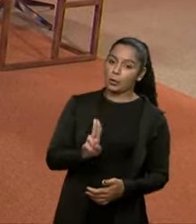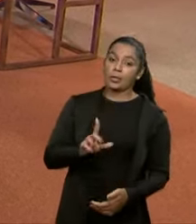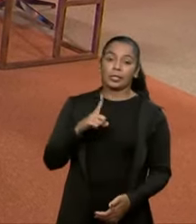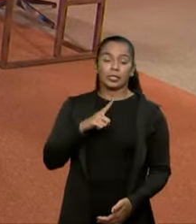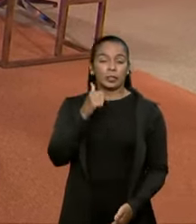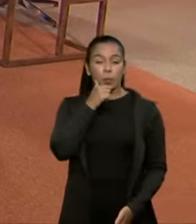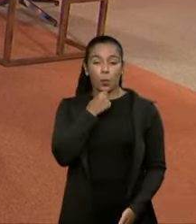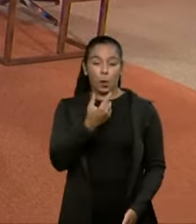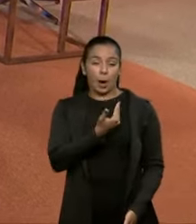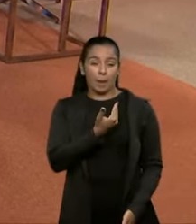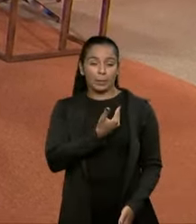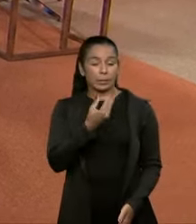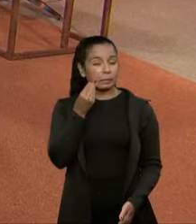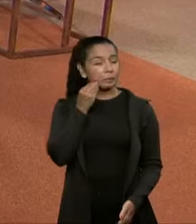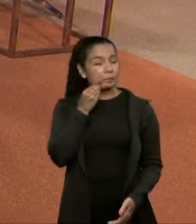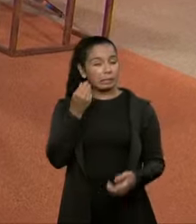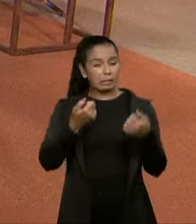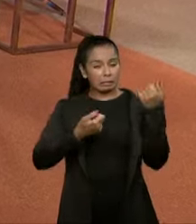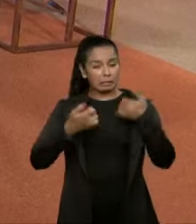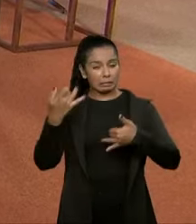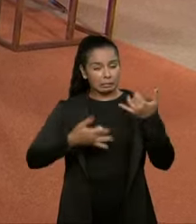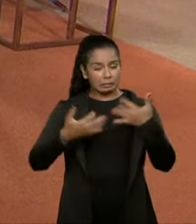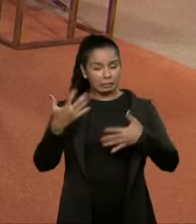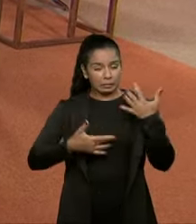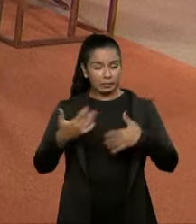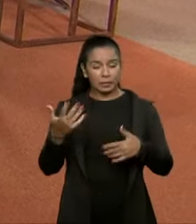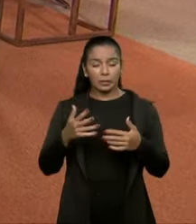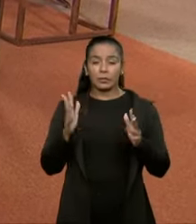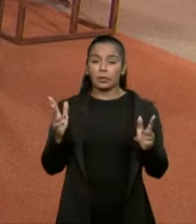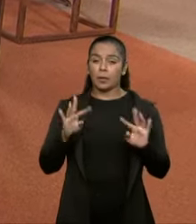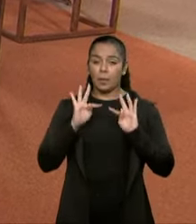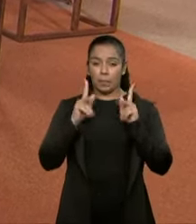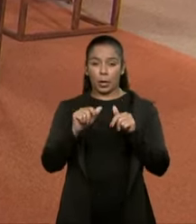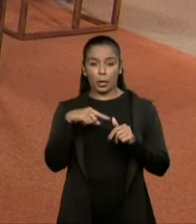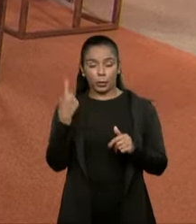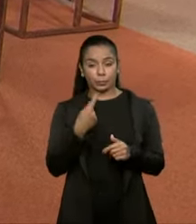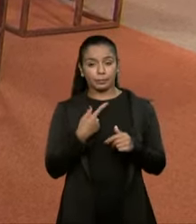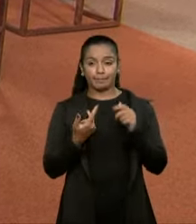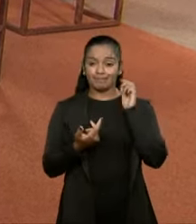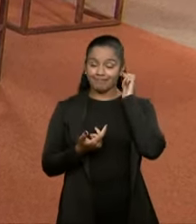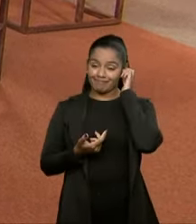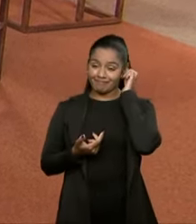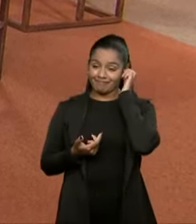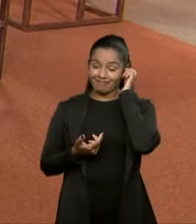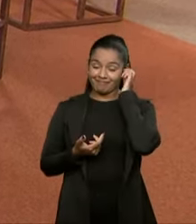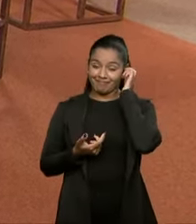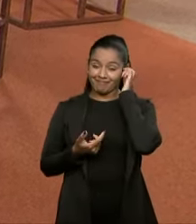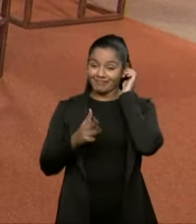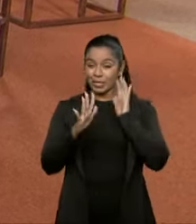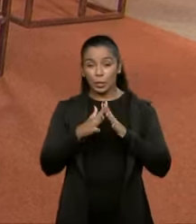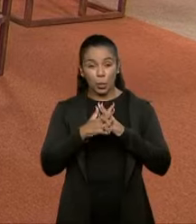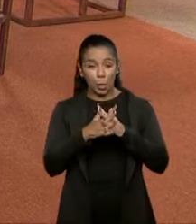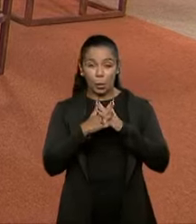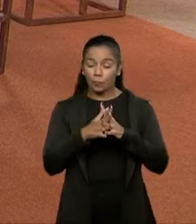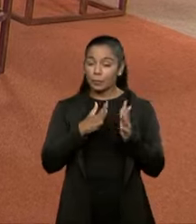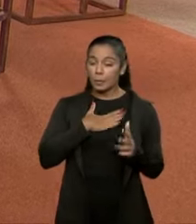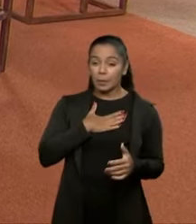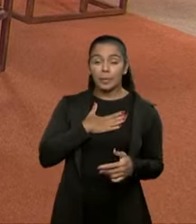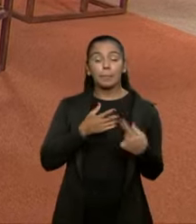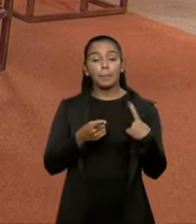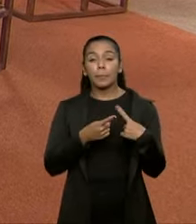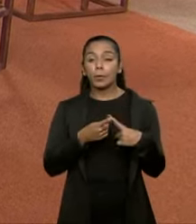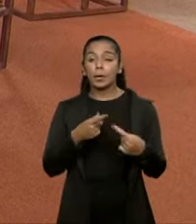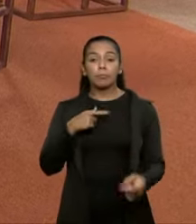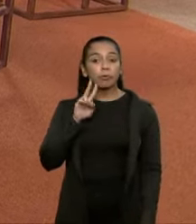tentou explicar, tentou me dar uma aula daquilo que você está dando para todos nós aqui, mas ficava um pouco confuso para mim, porque eu talvez